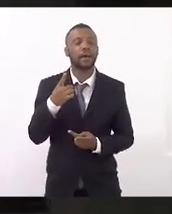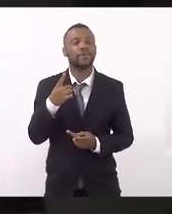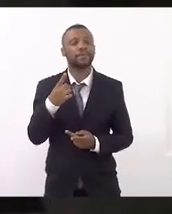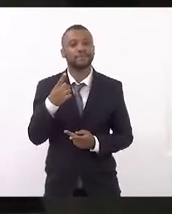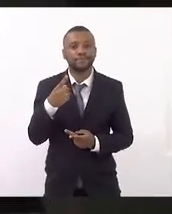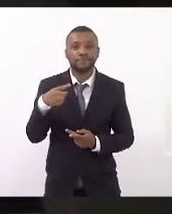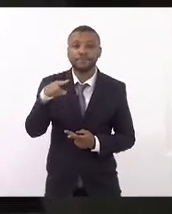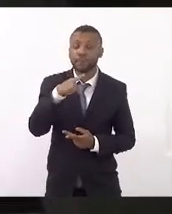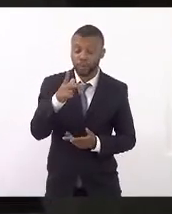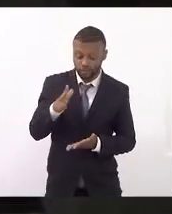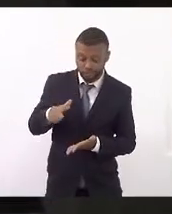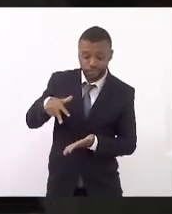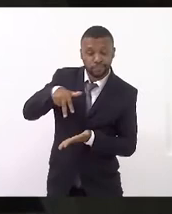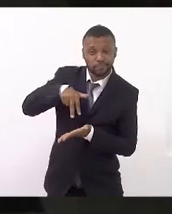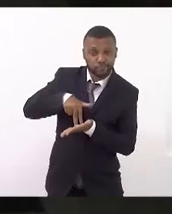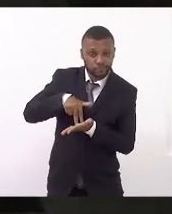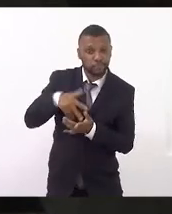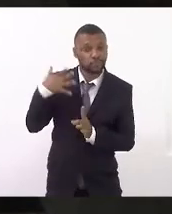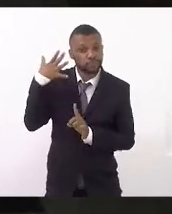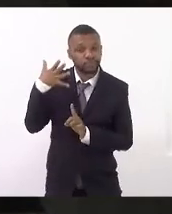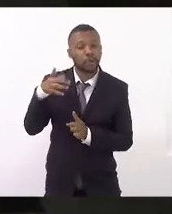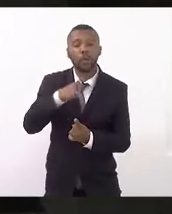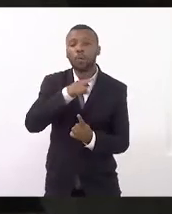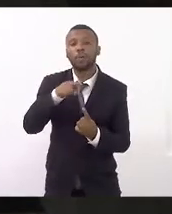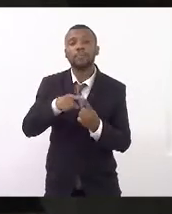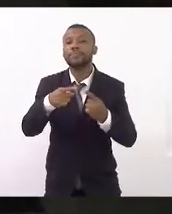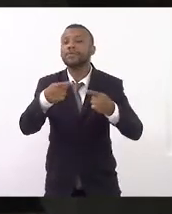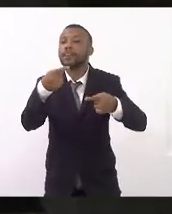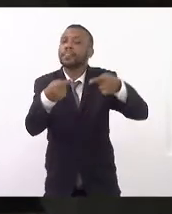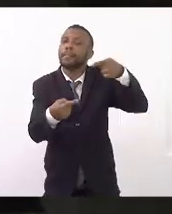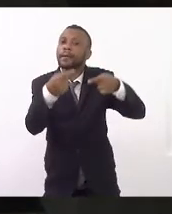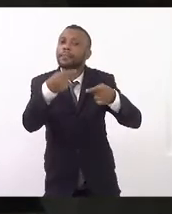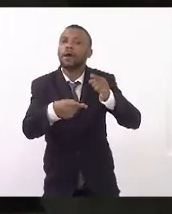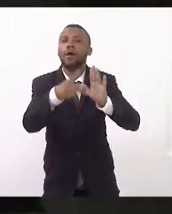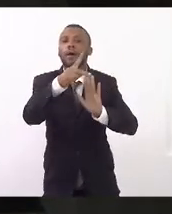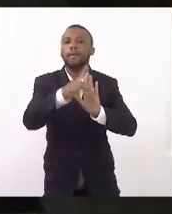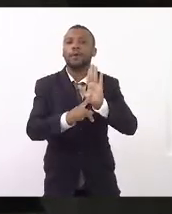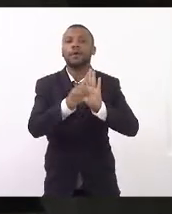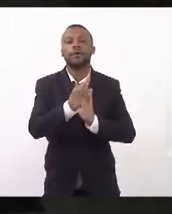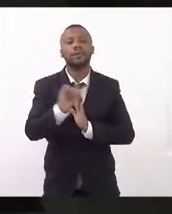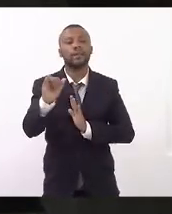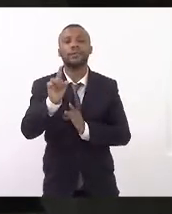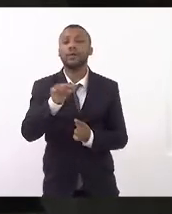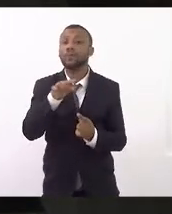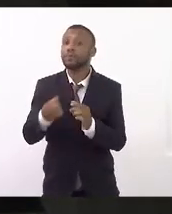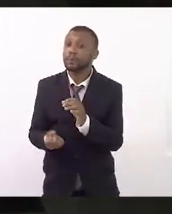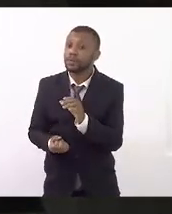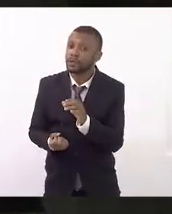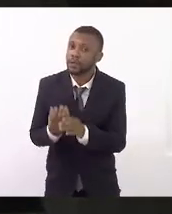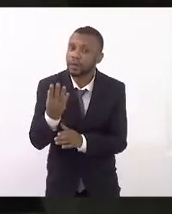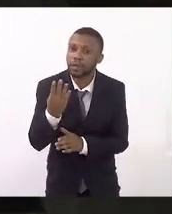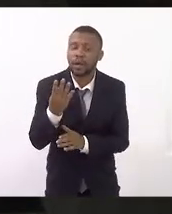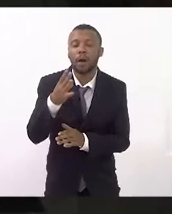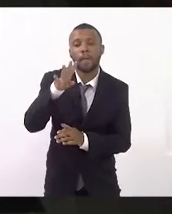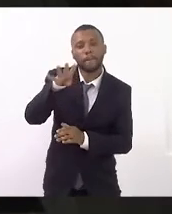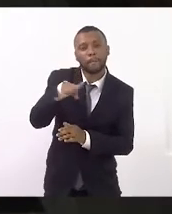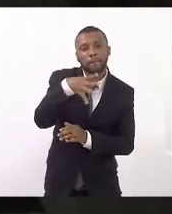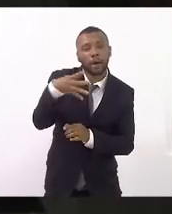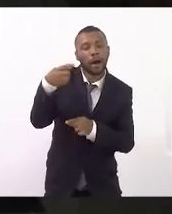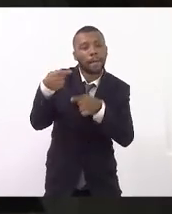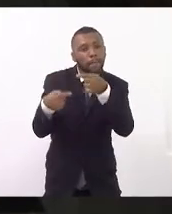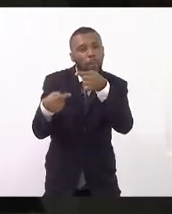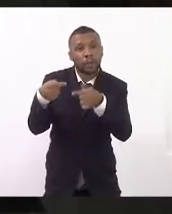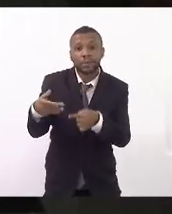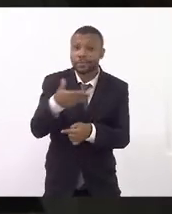então, à tribuna debater o projeto que cria uma política estadual